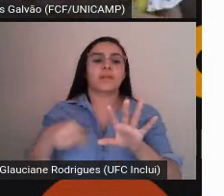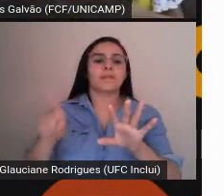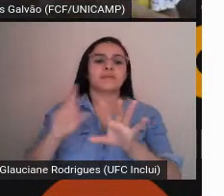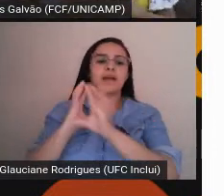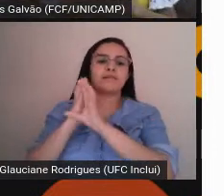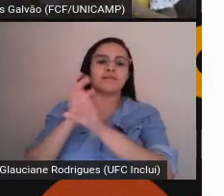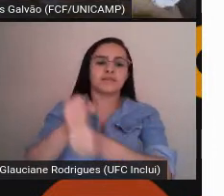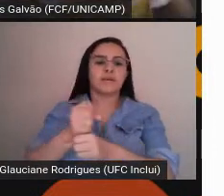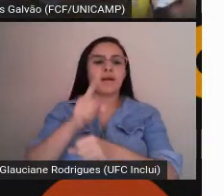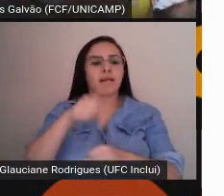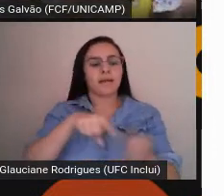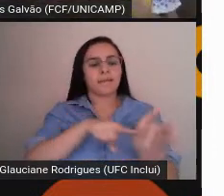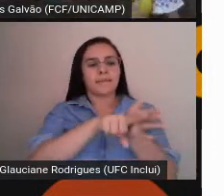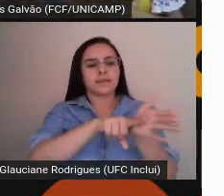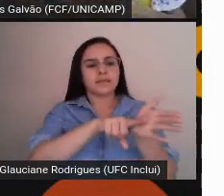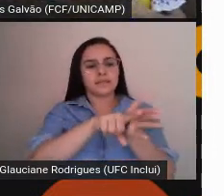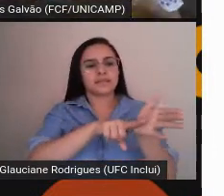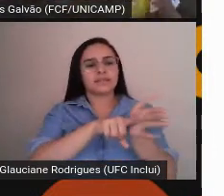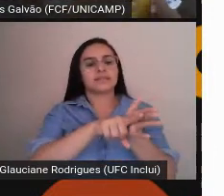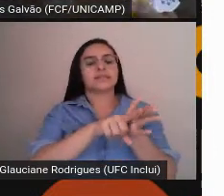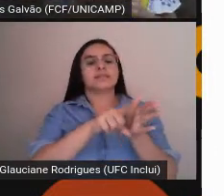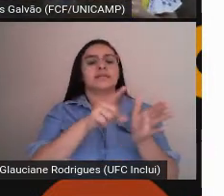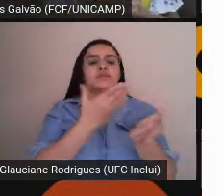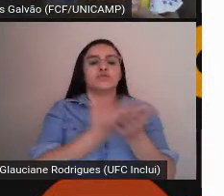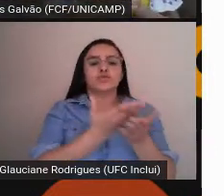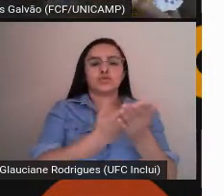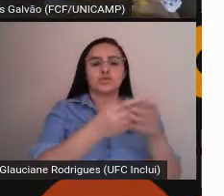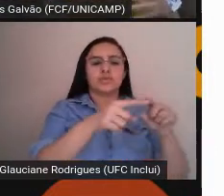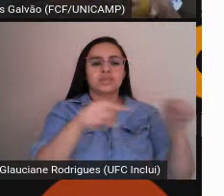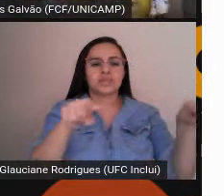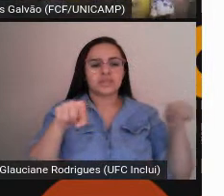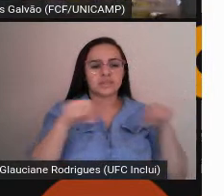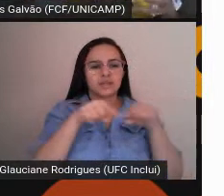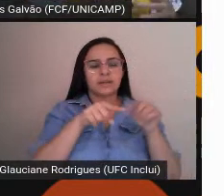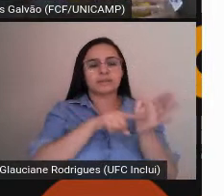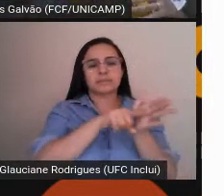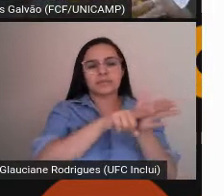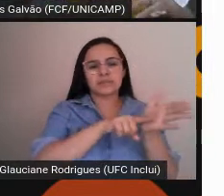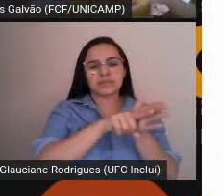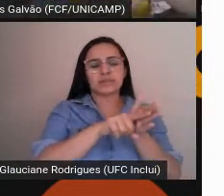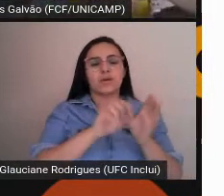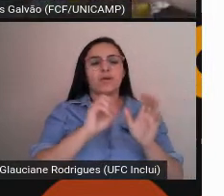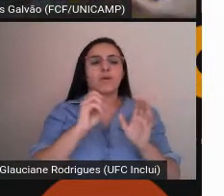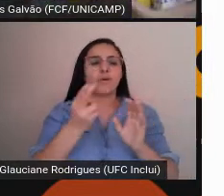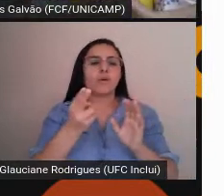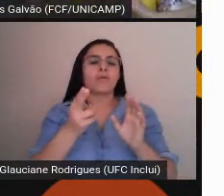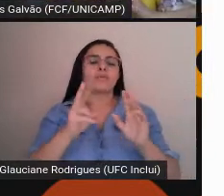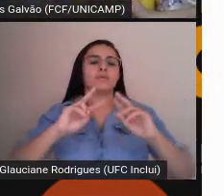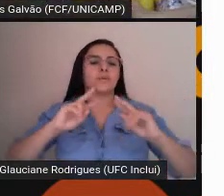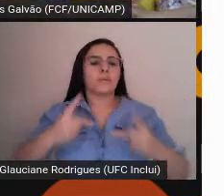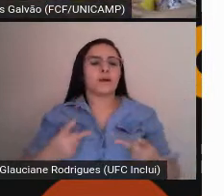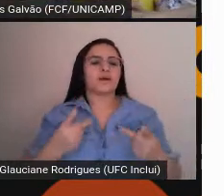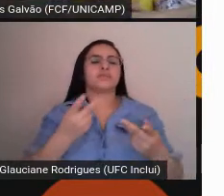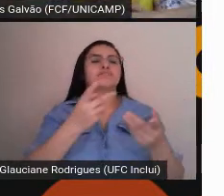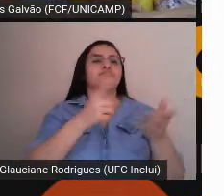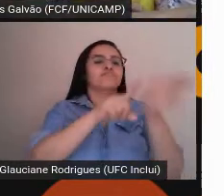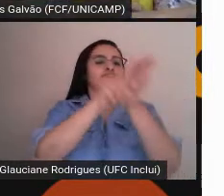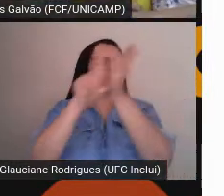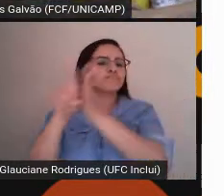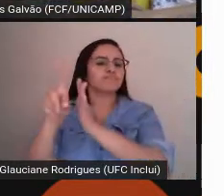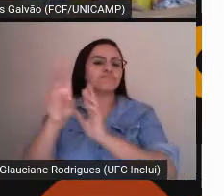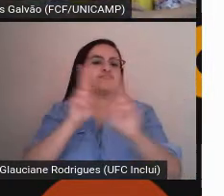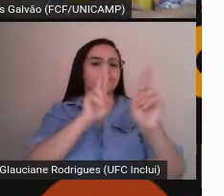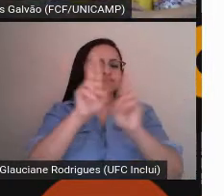pesquisa primária, né? Um estudo em laboratório, ou um estudo com seres humanos, enfim. Quando é o seu